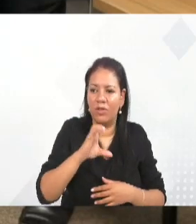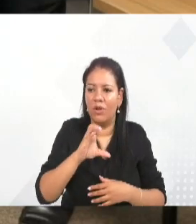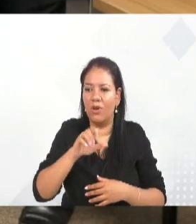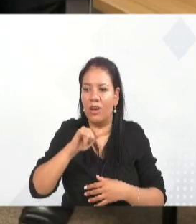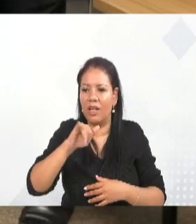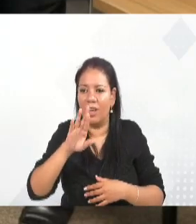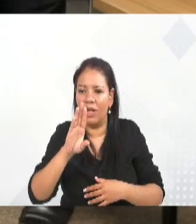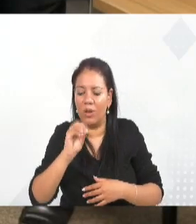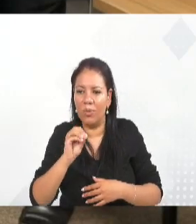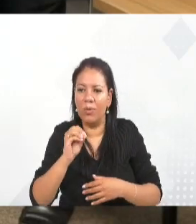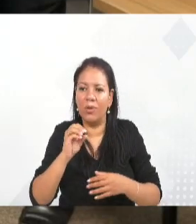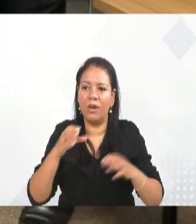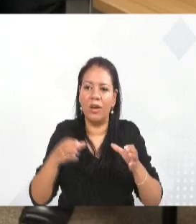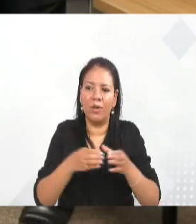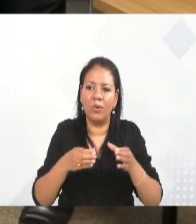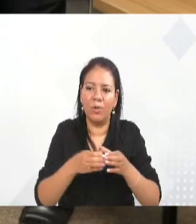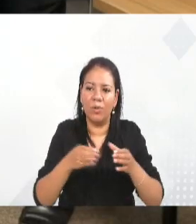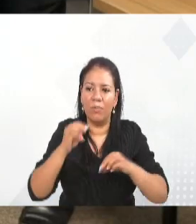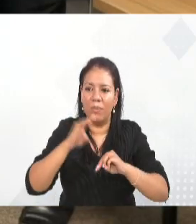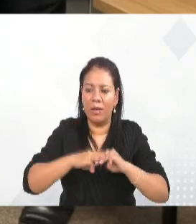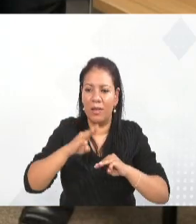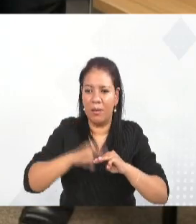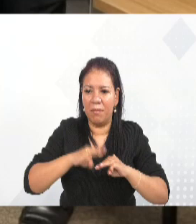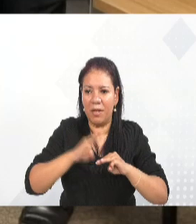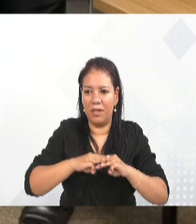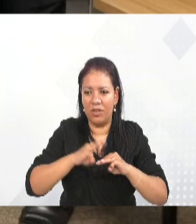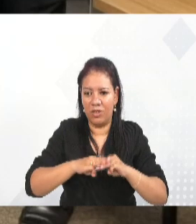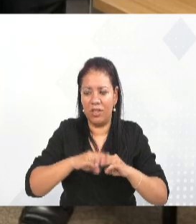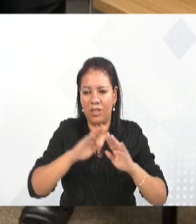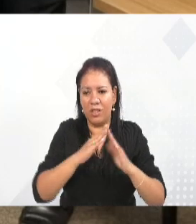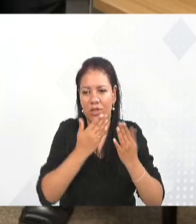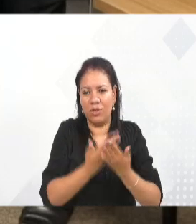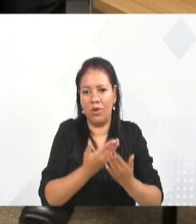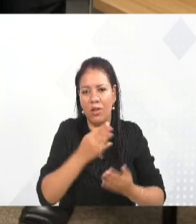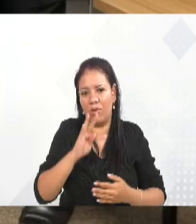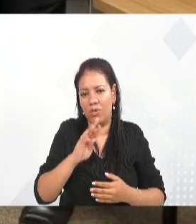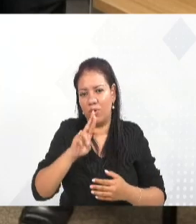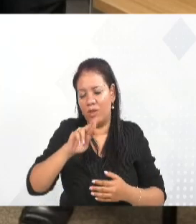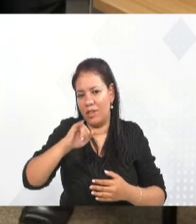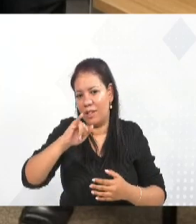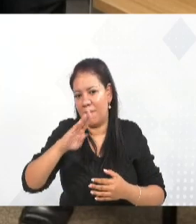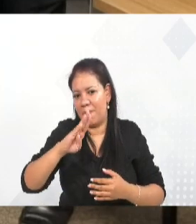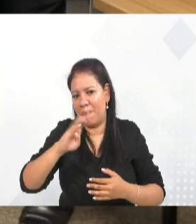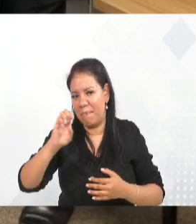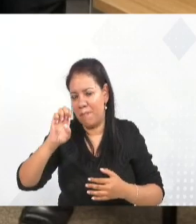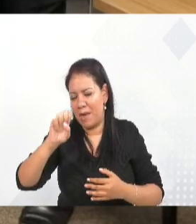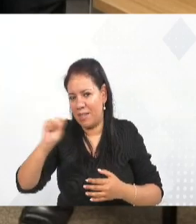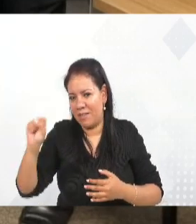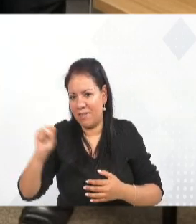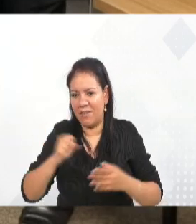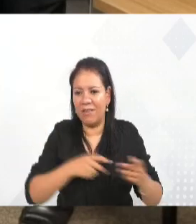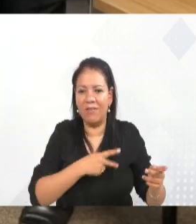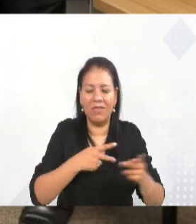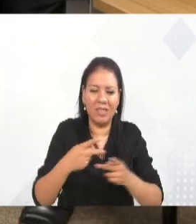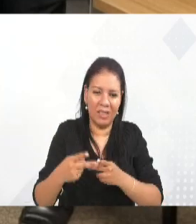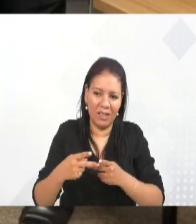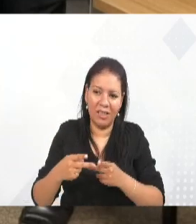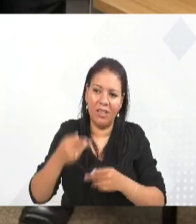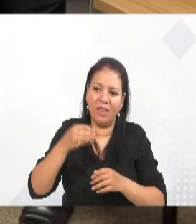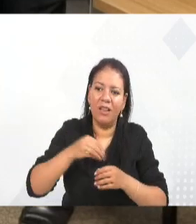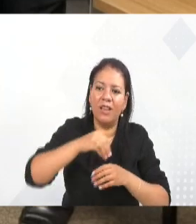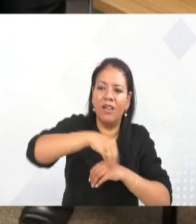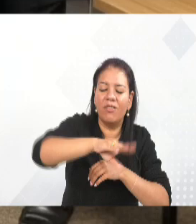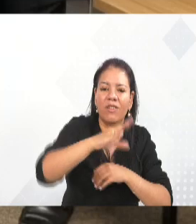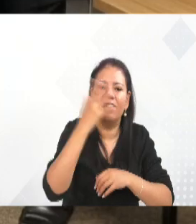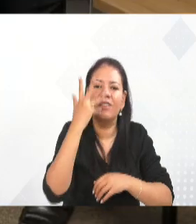clube de matemática da Escola Francisco lazer tribess onde a gente fez a visita né levando as crianças para